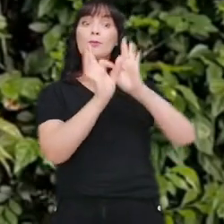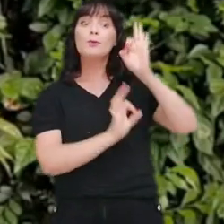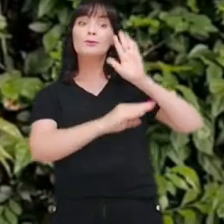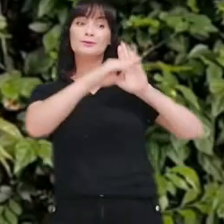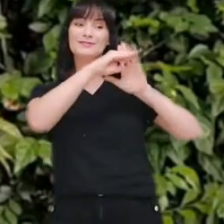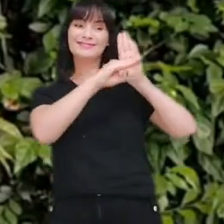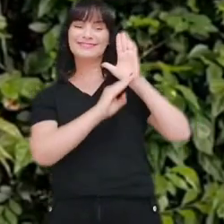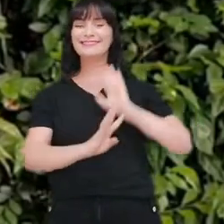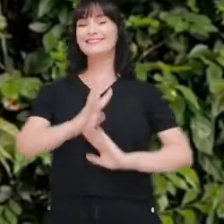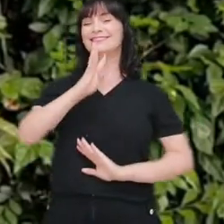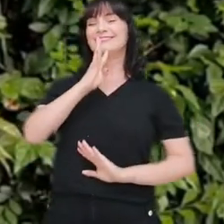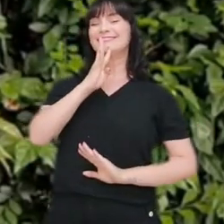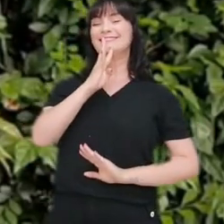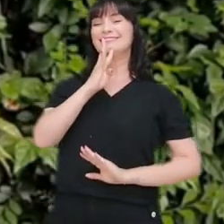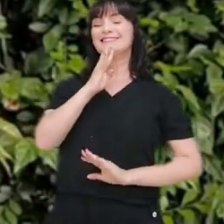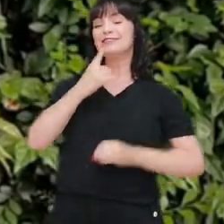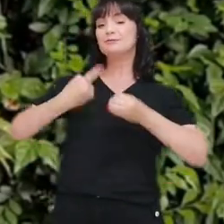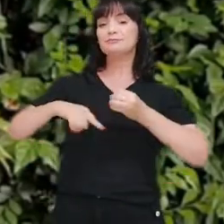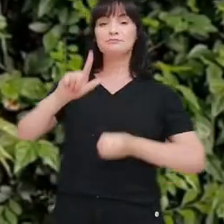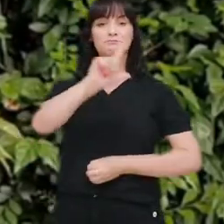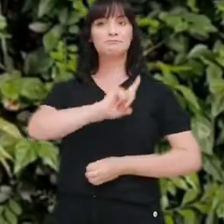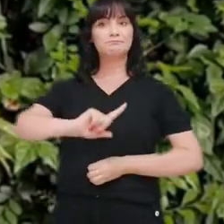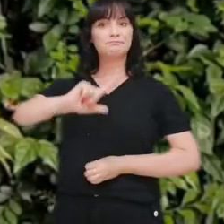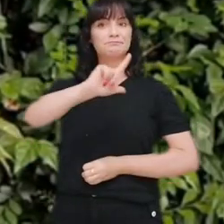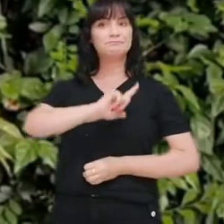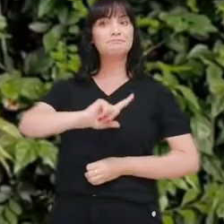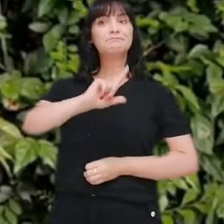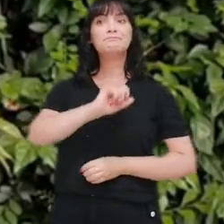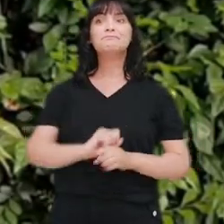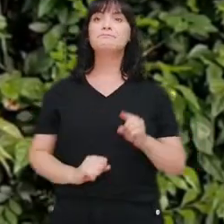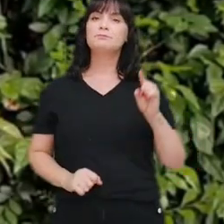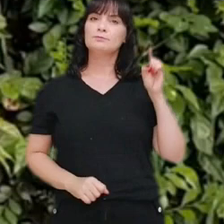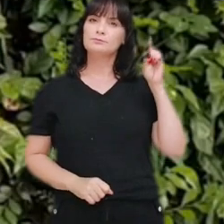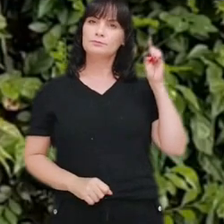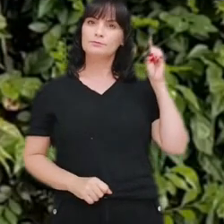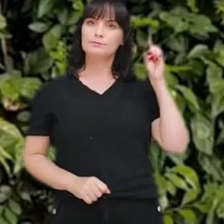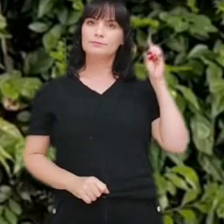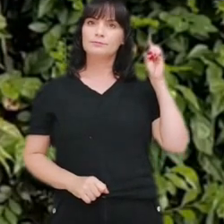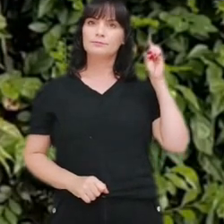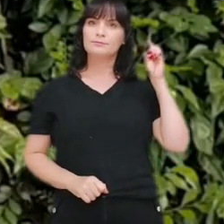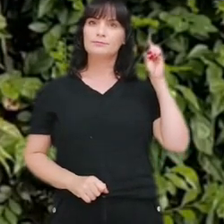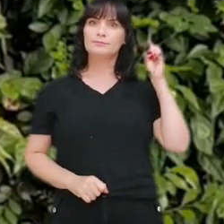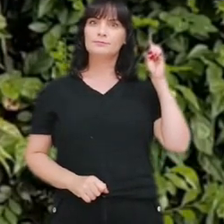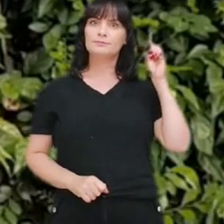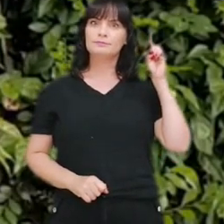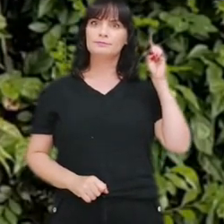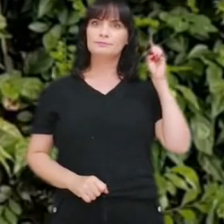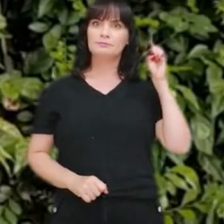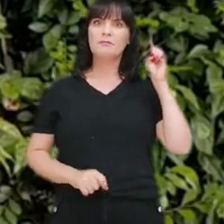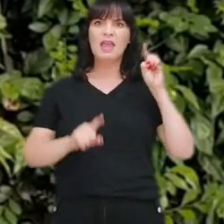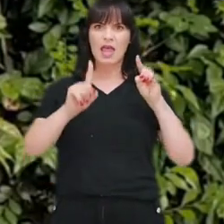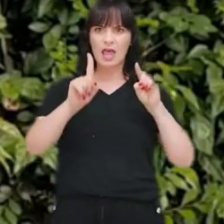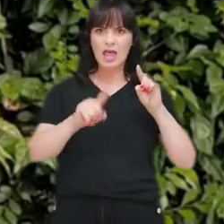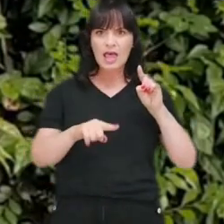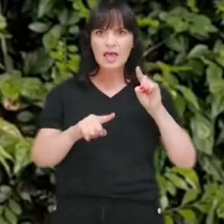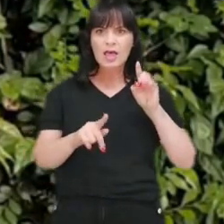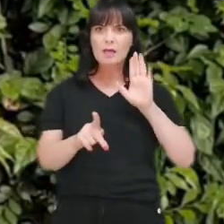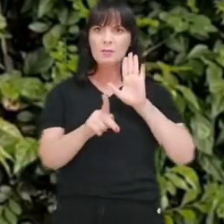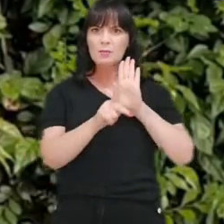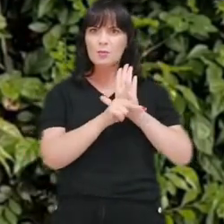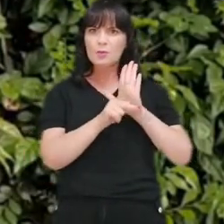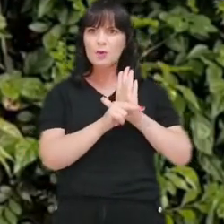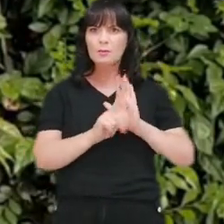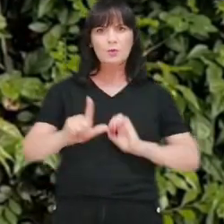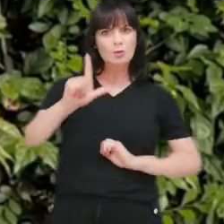Londrina. Teacher, biblioteca pública, Public Library é uma landmark de